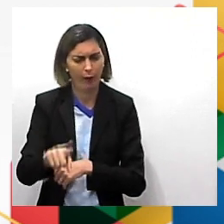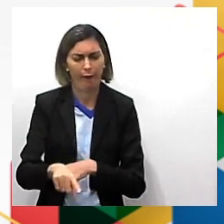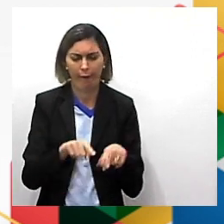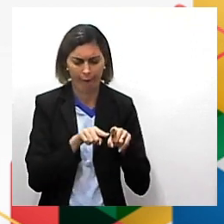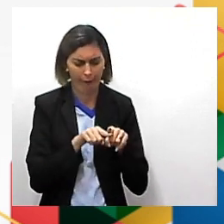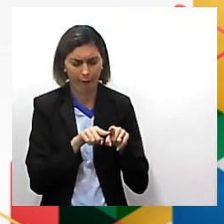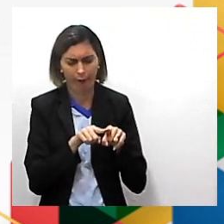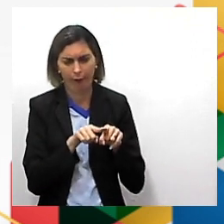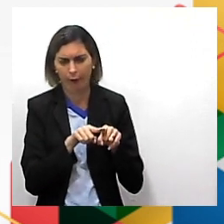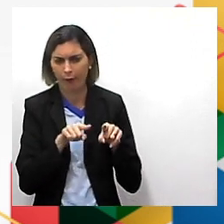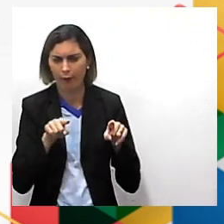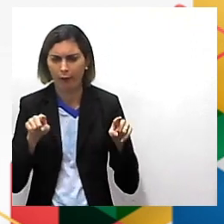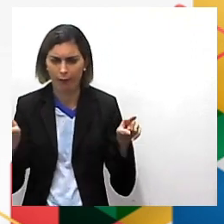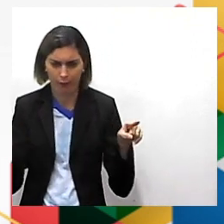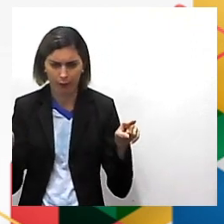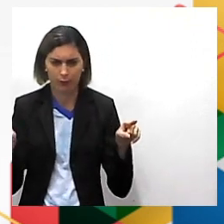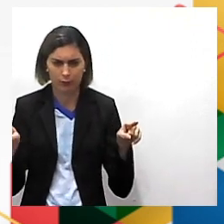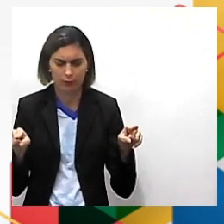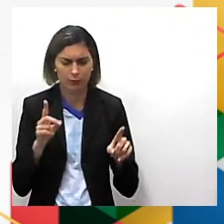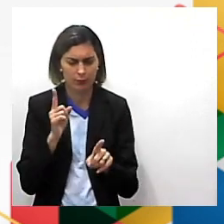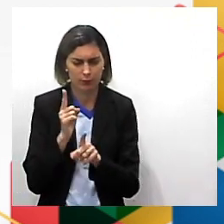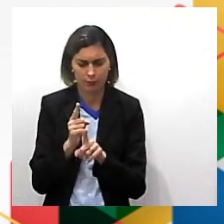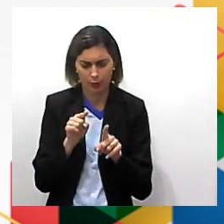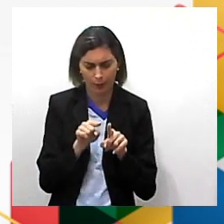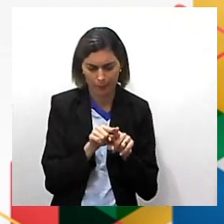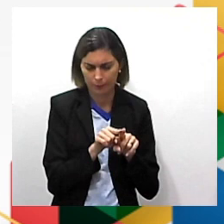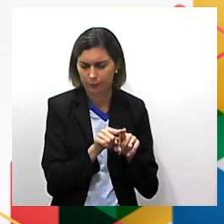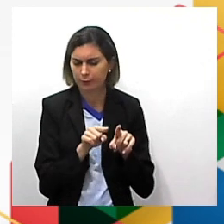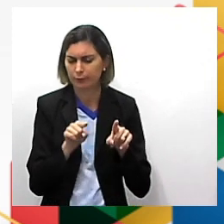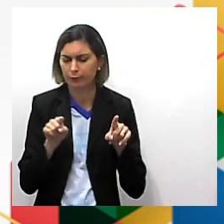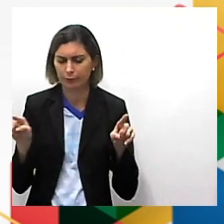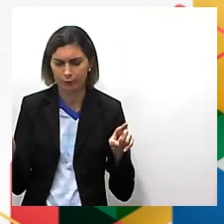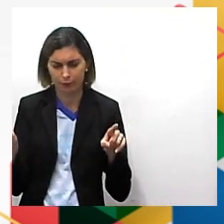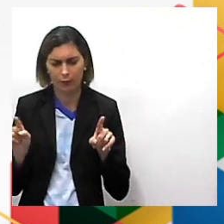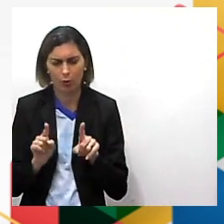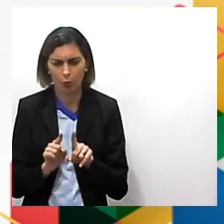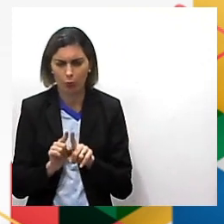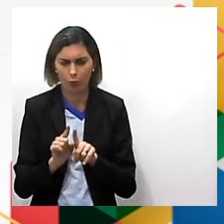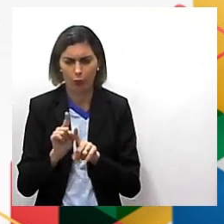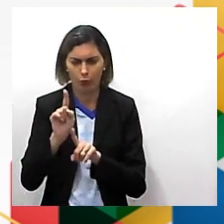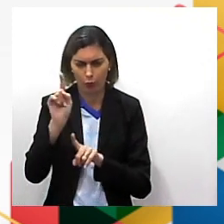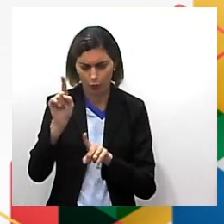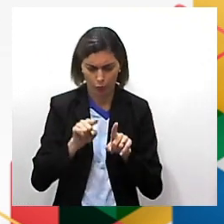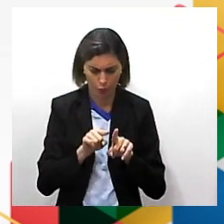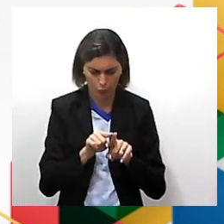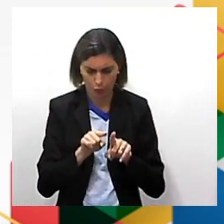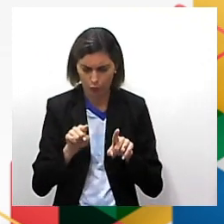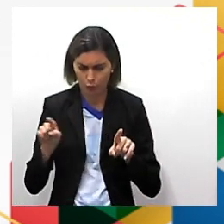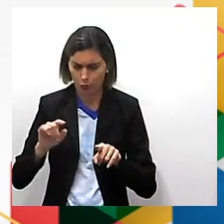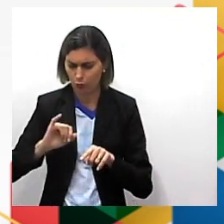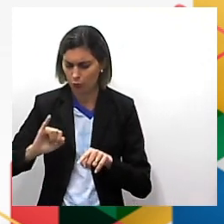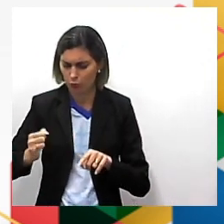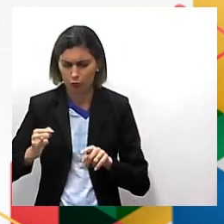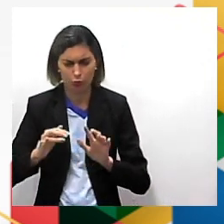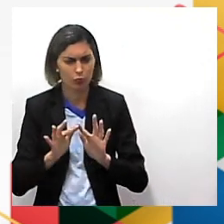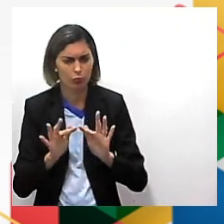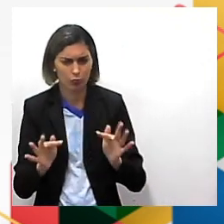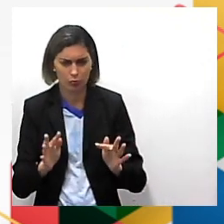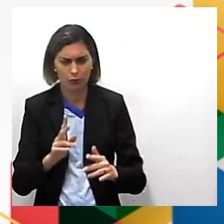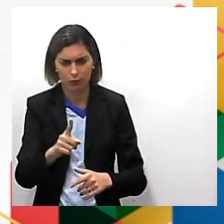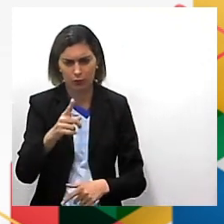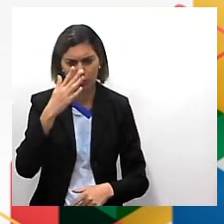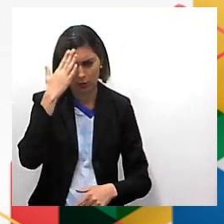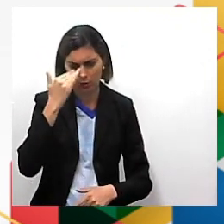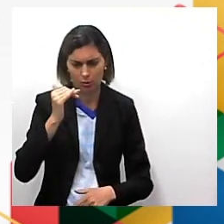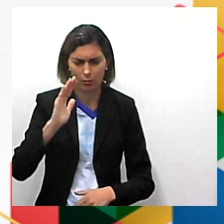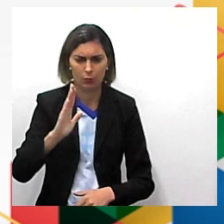reta. Então, todas as vezes que você encontrar em uma questão crescimento de montante a juros simples, você já sabe,